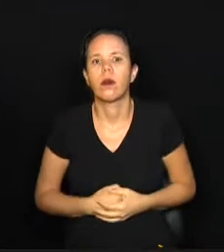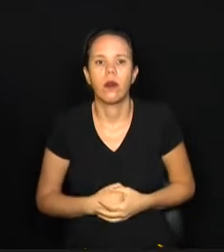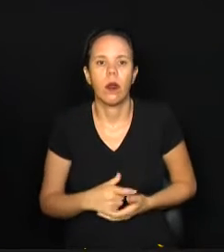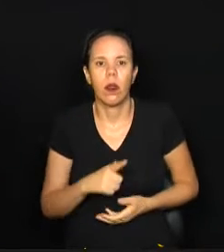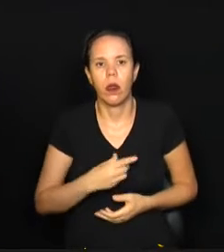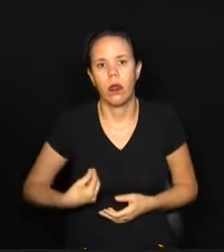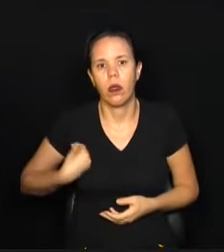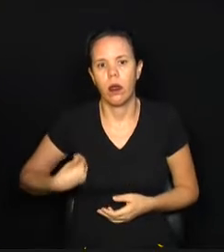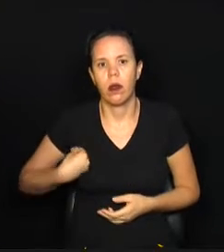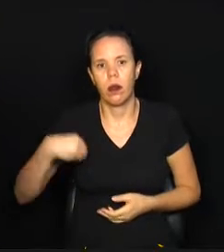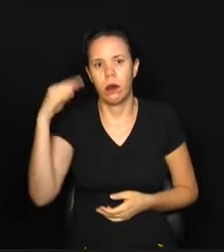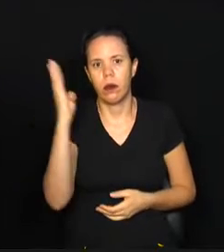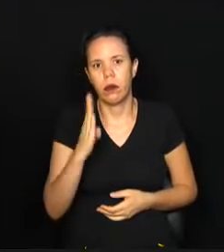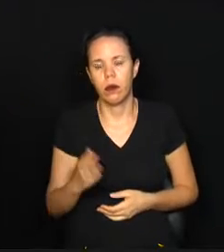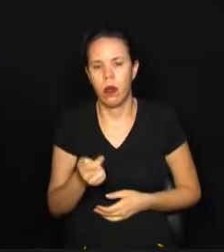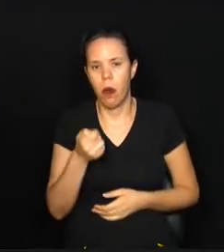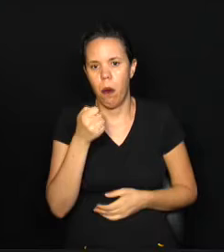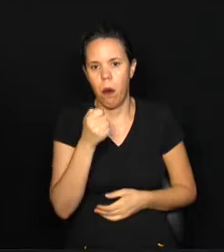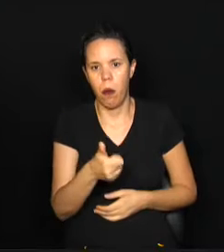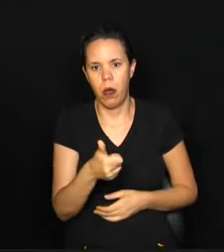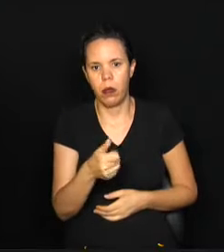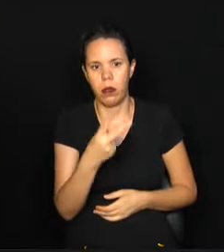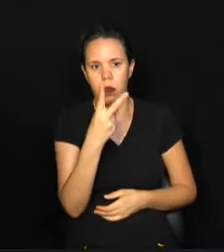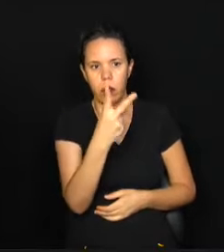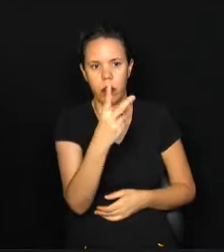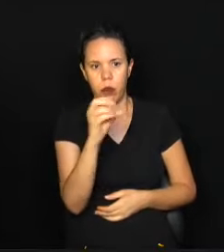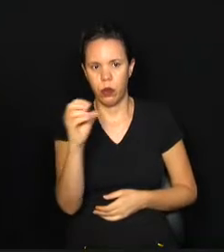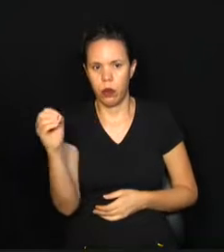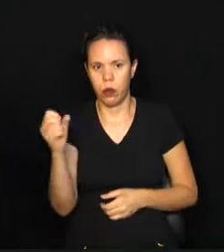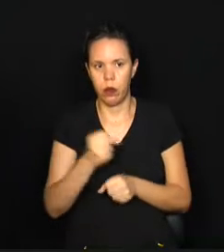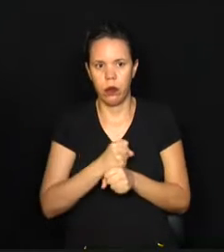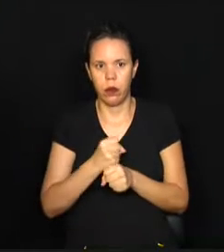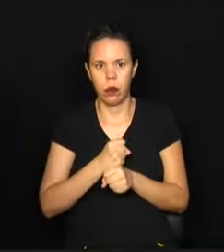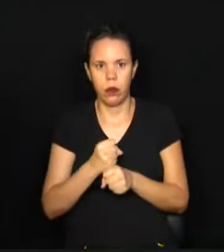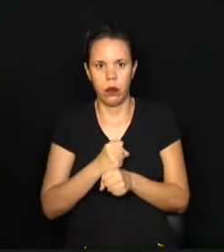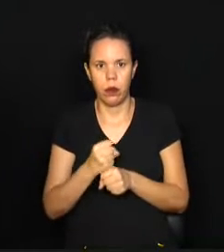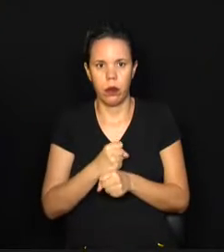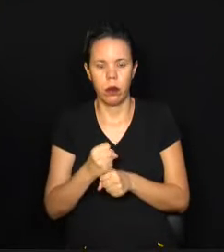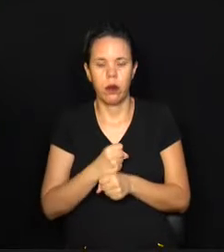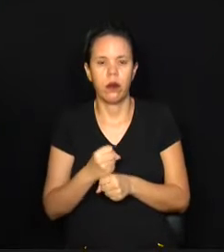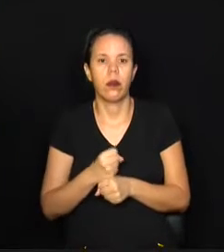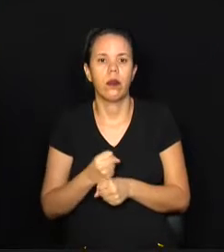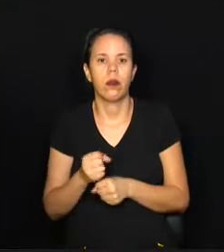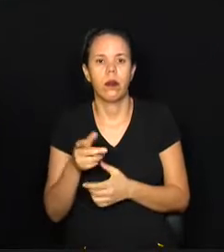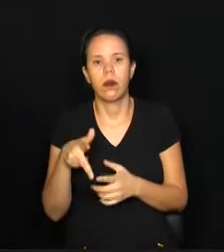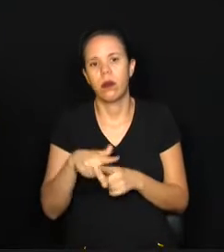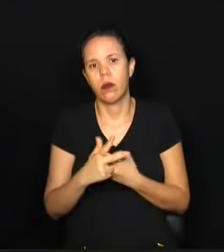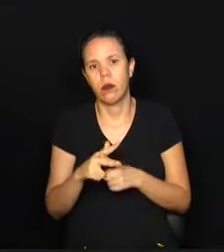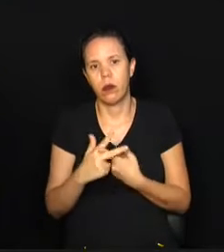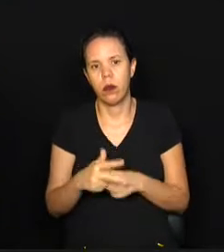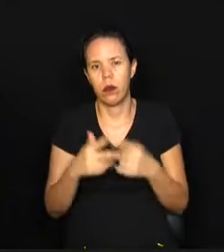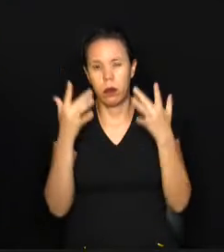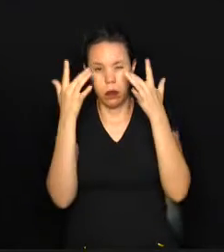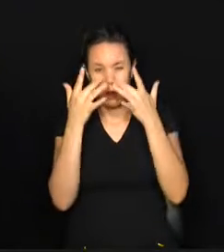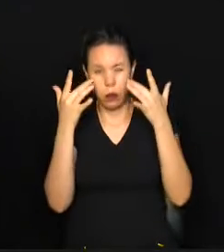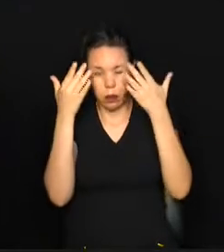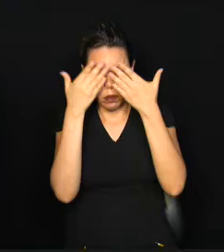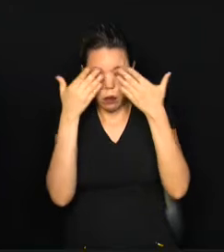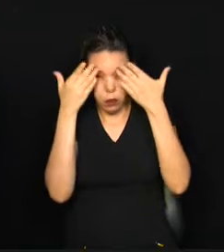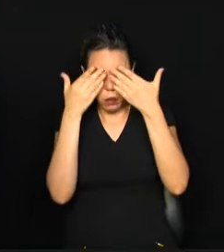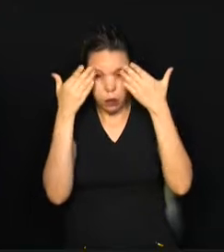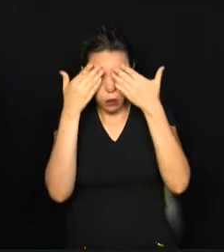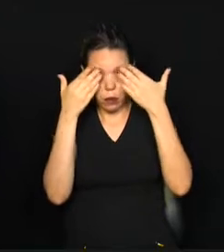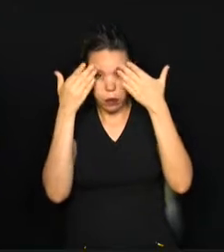no Brasil há quase 200 anos, né, ininterruptos, corrigindo a visão embaçada por